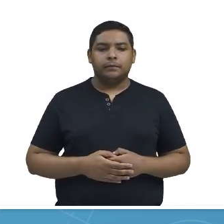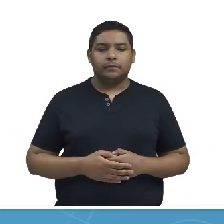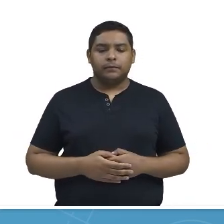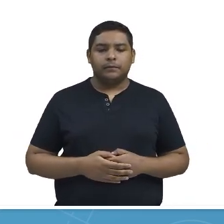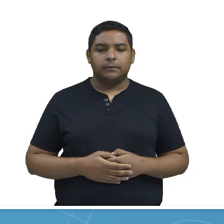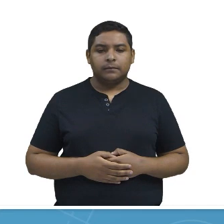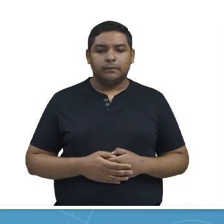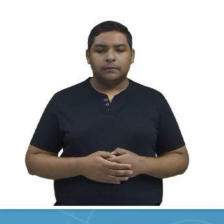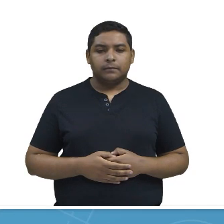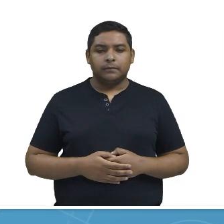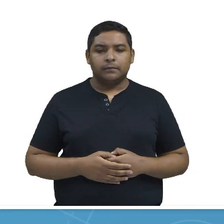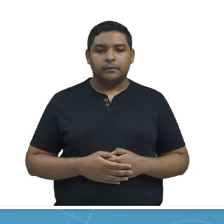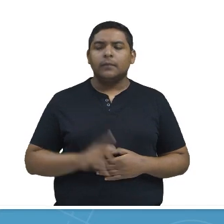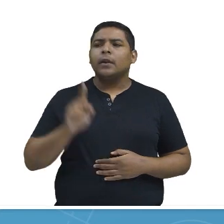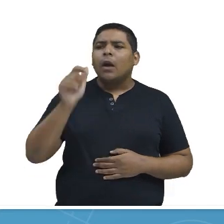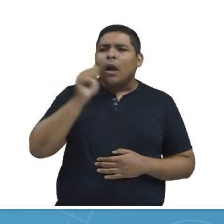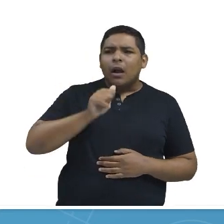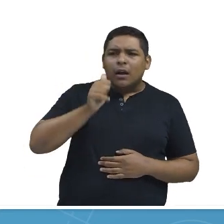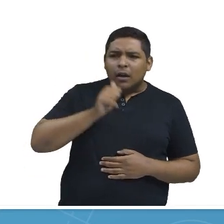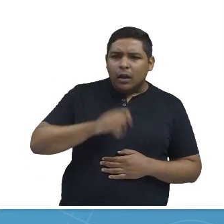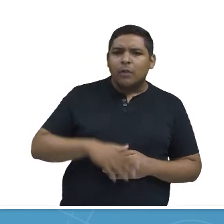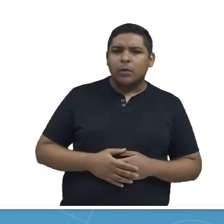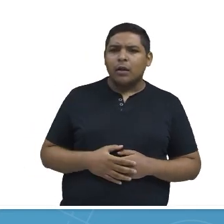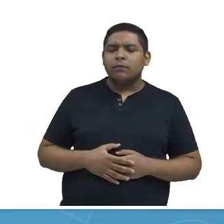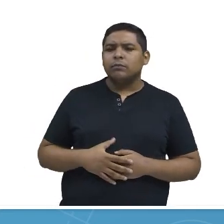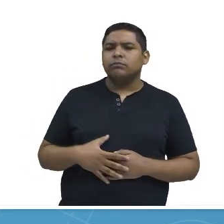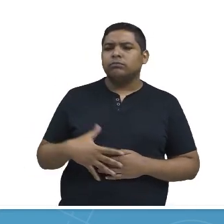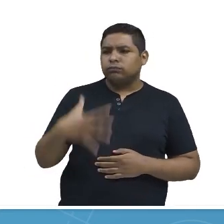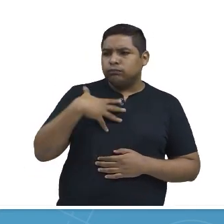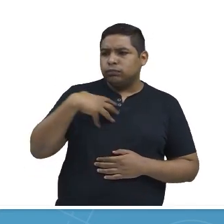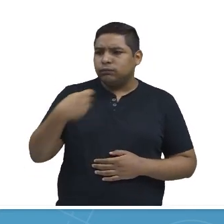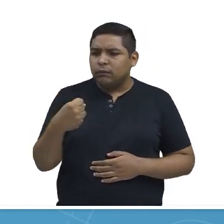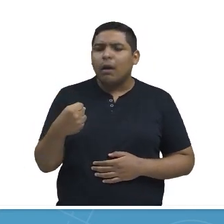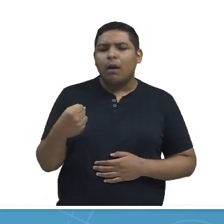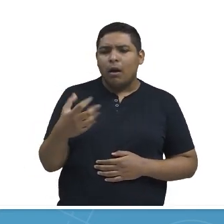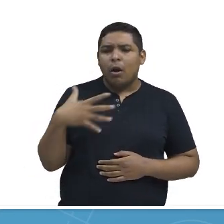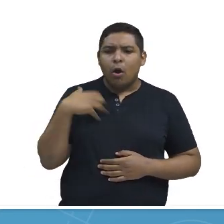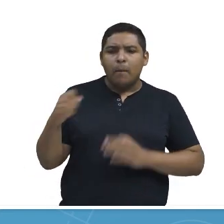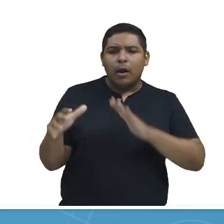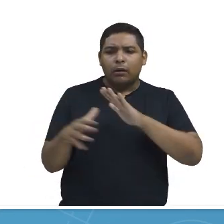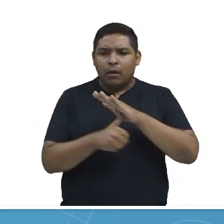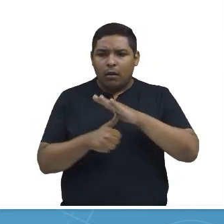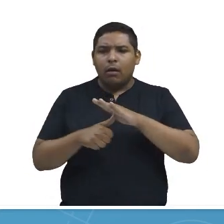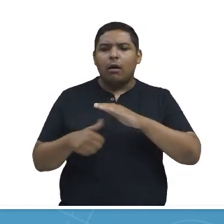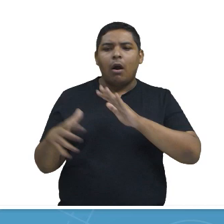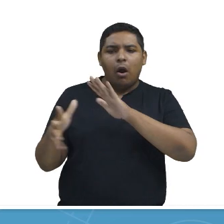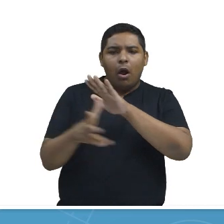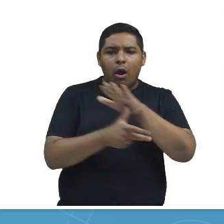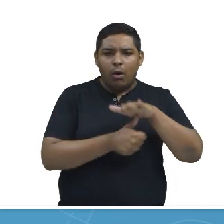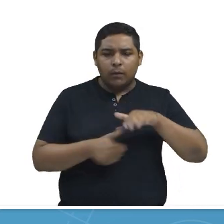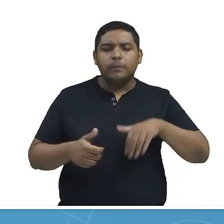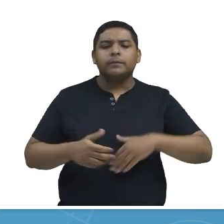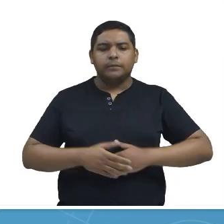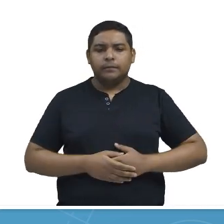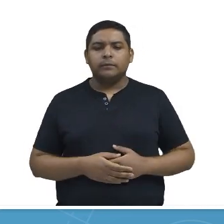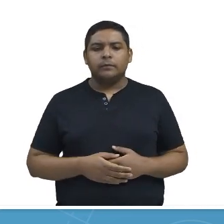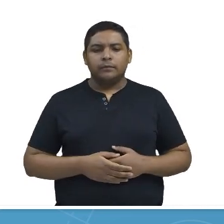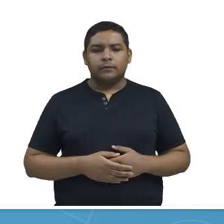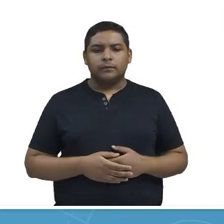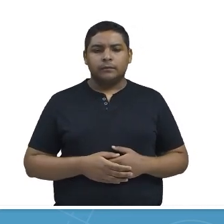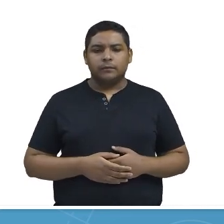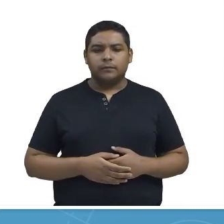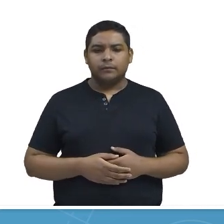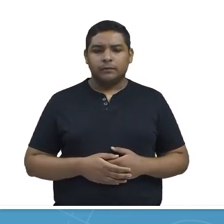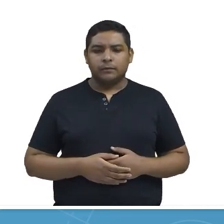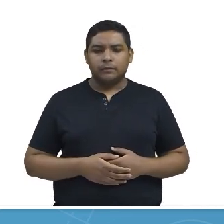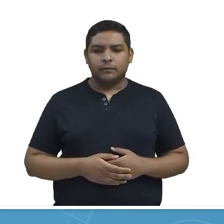aquela mulher que foi roubado algo dela, né? The kid was broken during the match just out